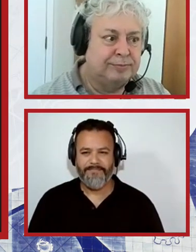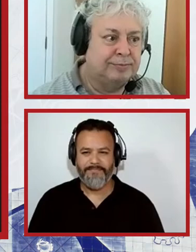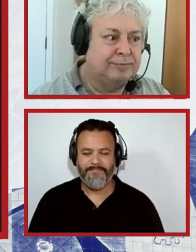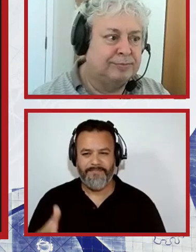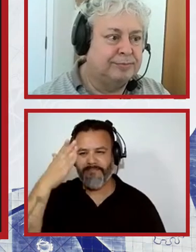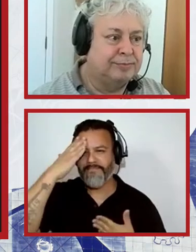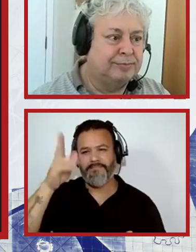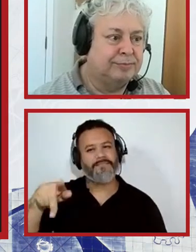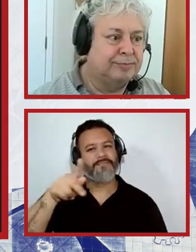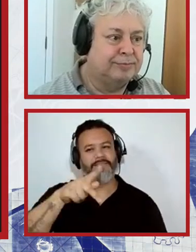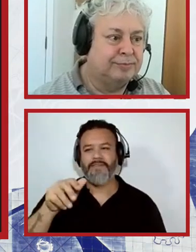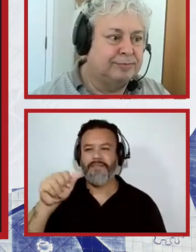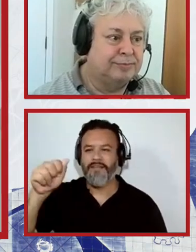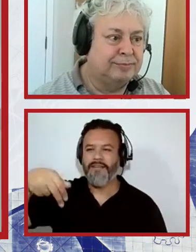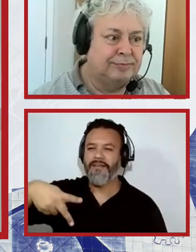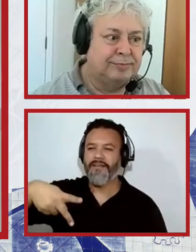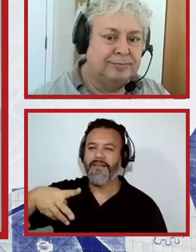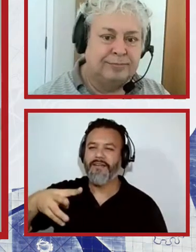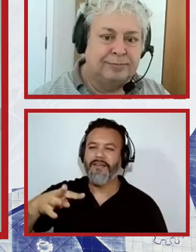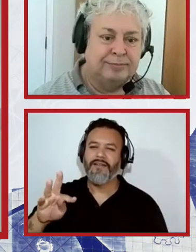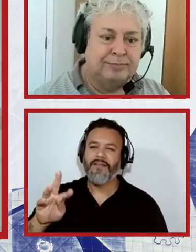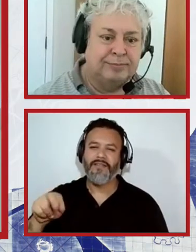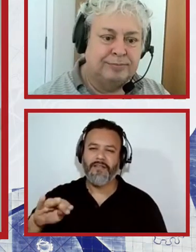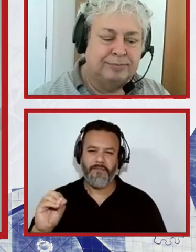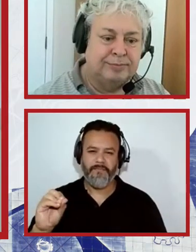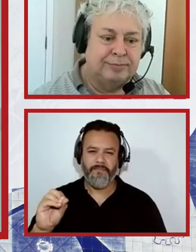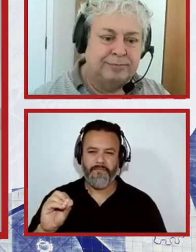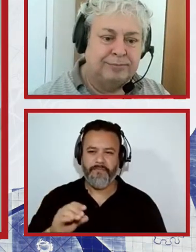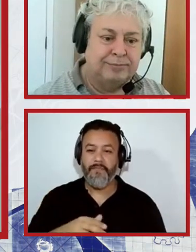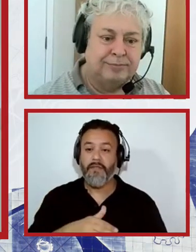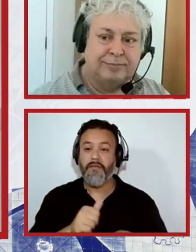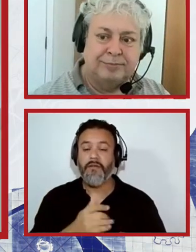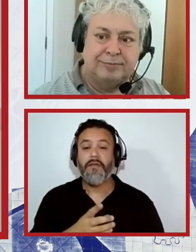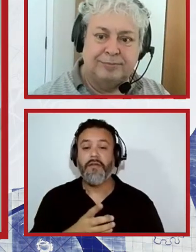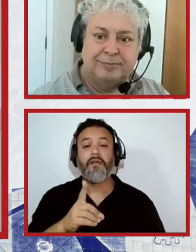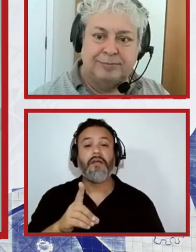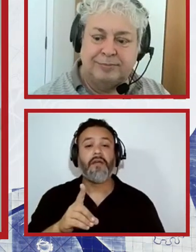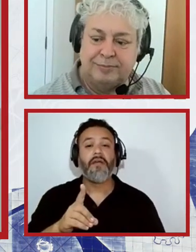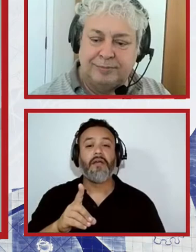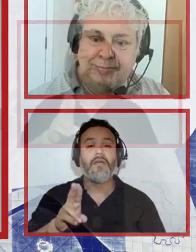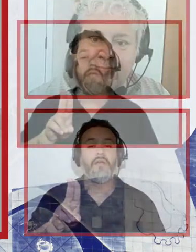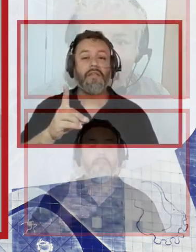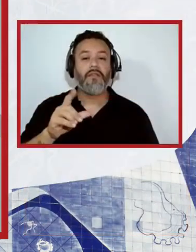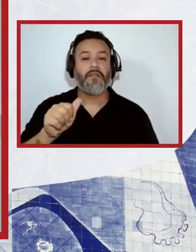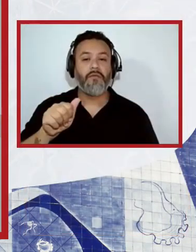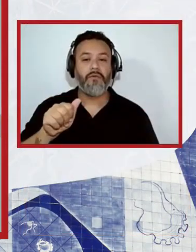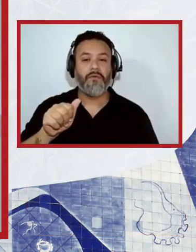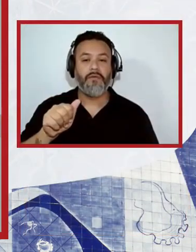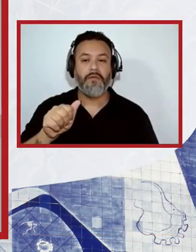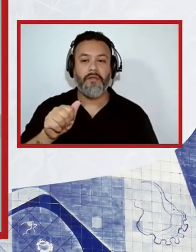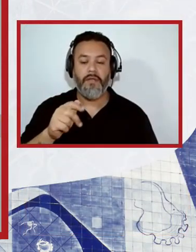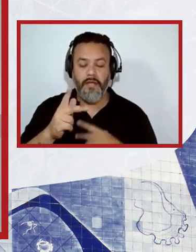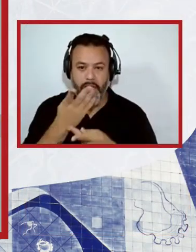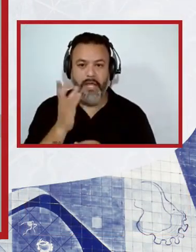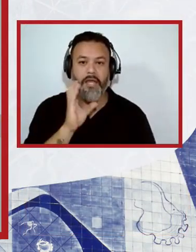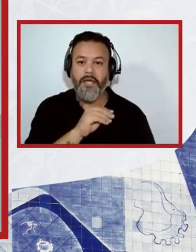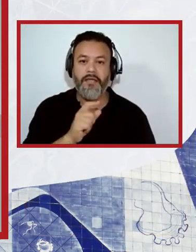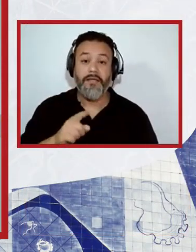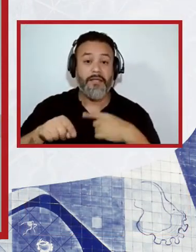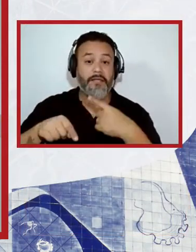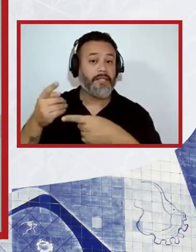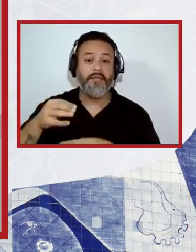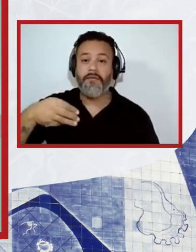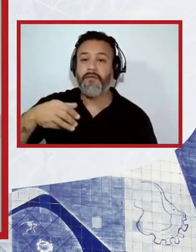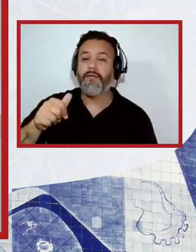Obrigada, professor Antônio, pela palestra. Eu vou chamar a Duda para falar um pouquinho, para comentar rapidamente, e depois chamar a Margarete,